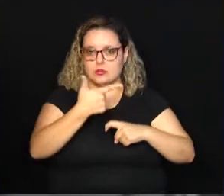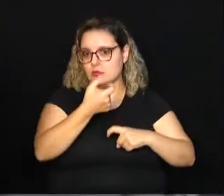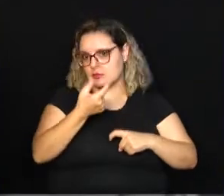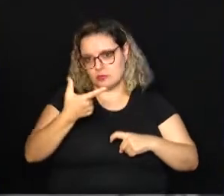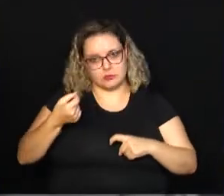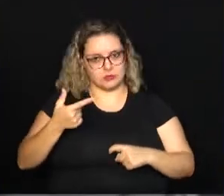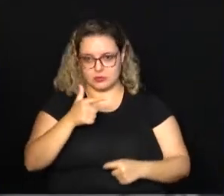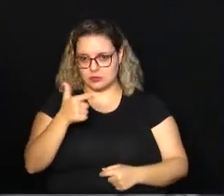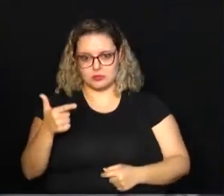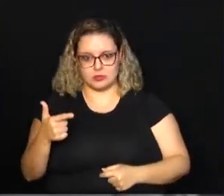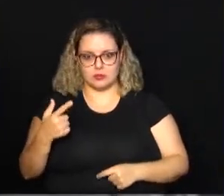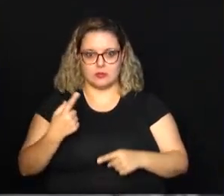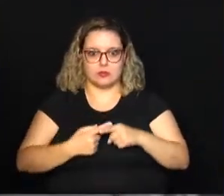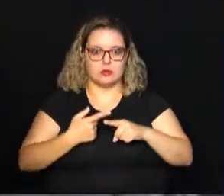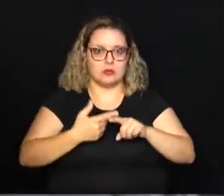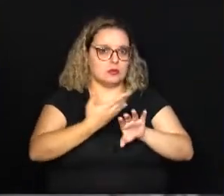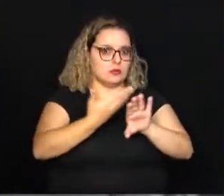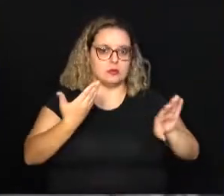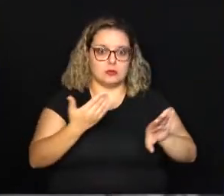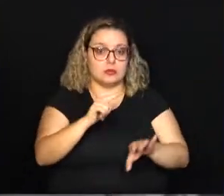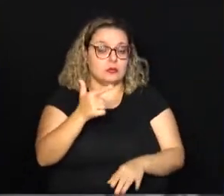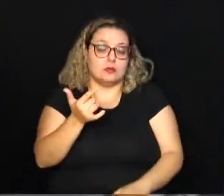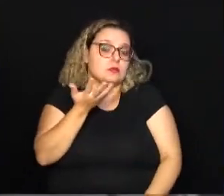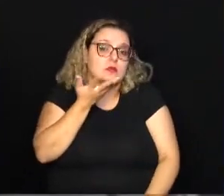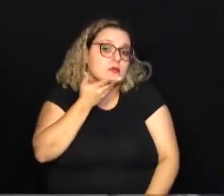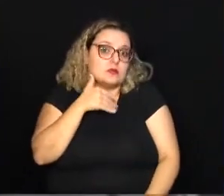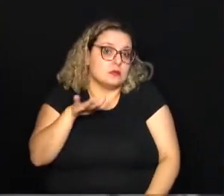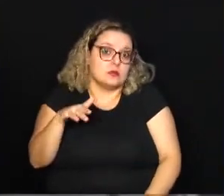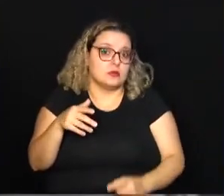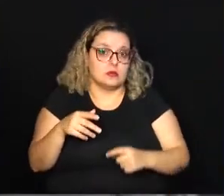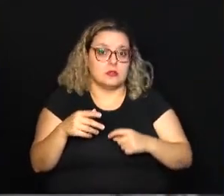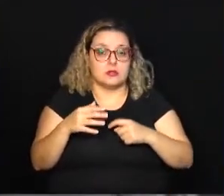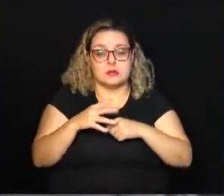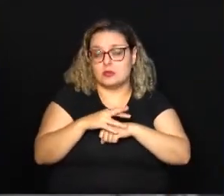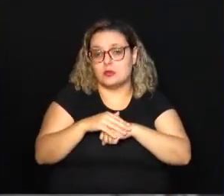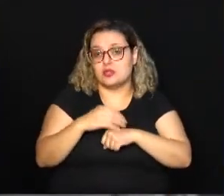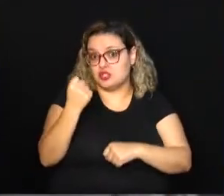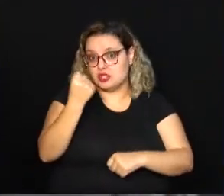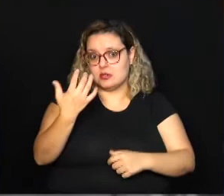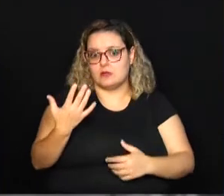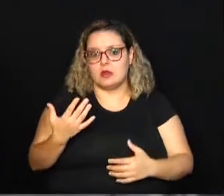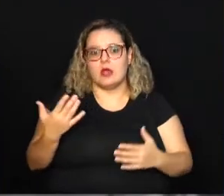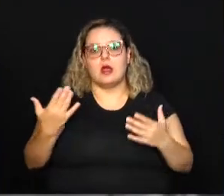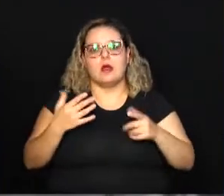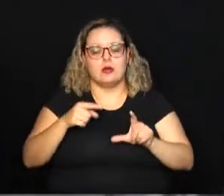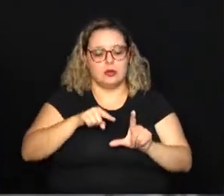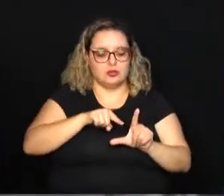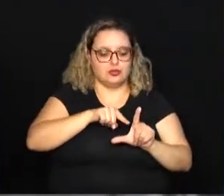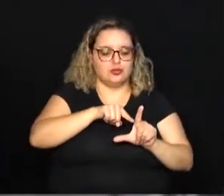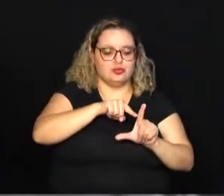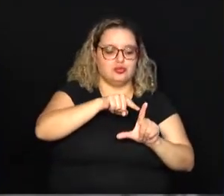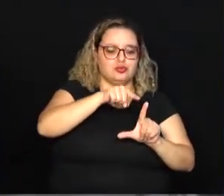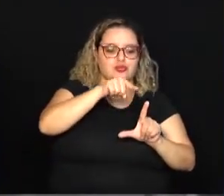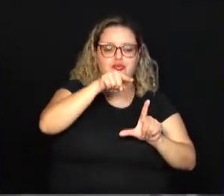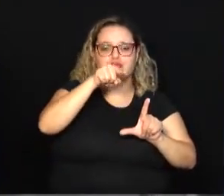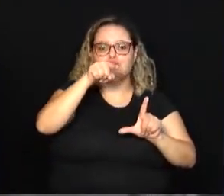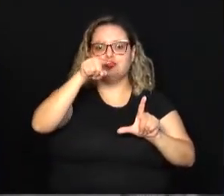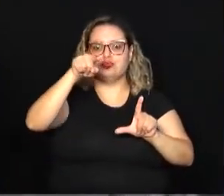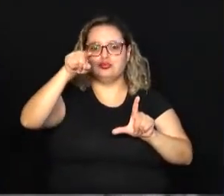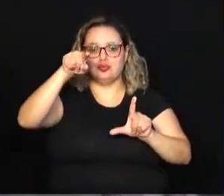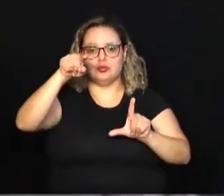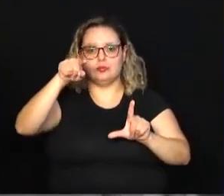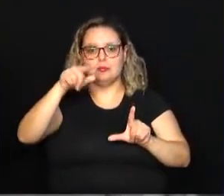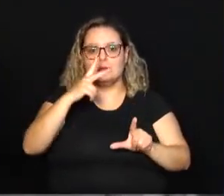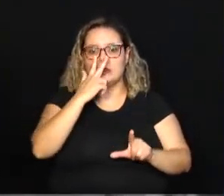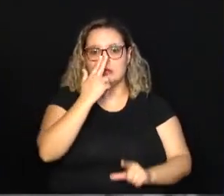Pelo afastamento, praticamente não teve criança doente grave. Agora a curva está se reproduzindo semelhante a